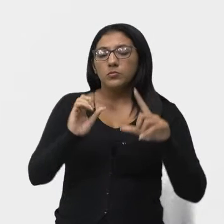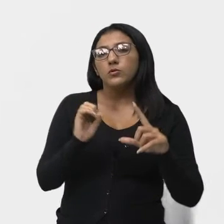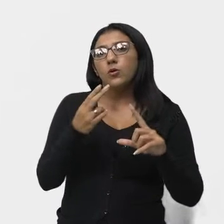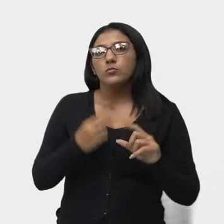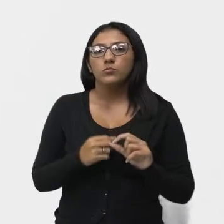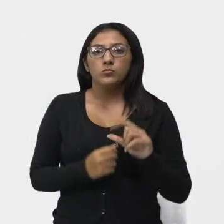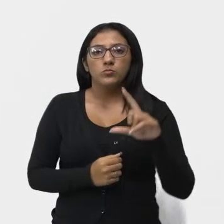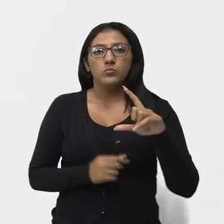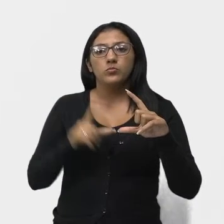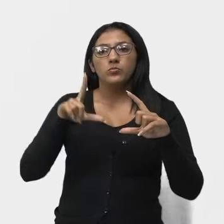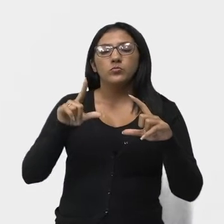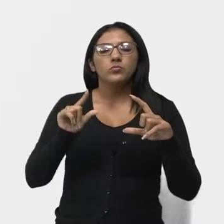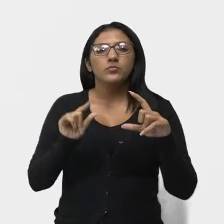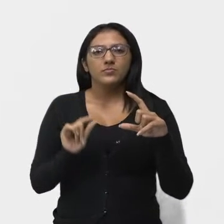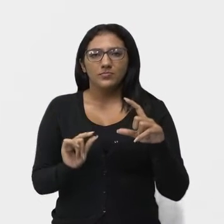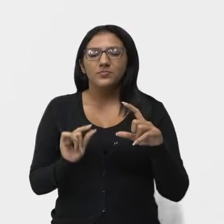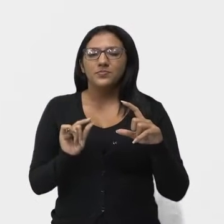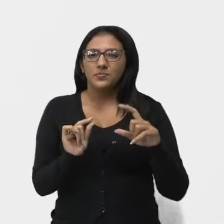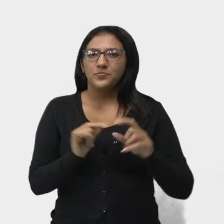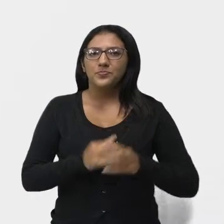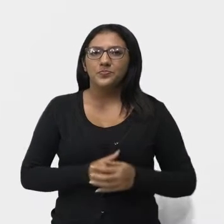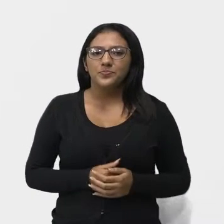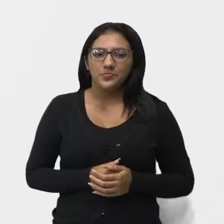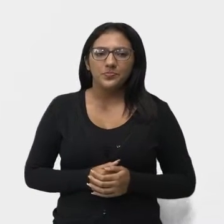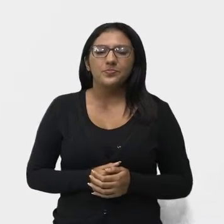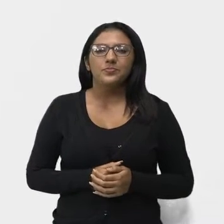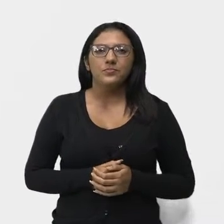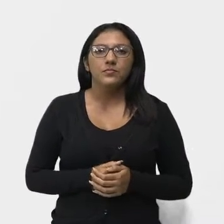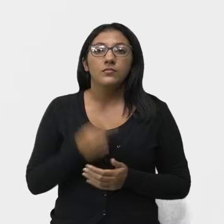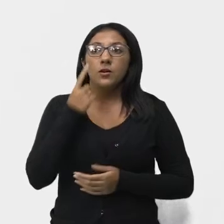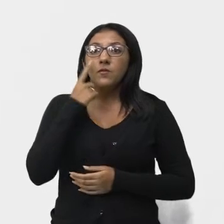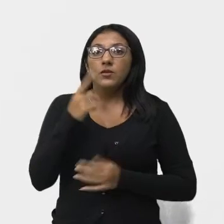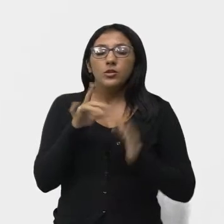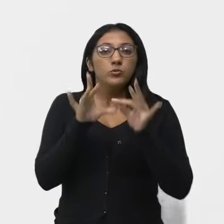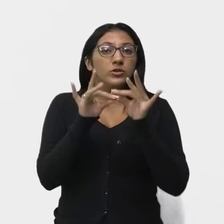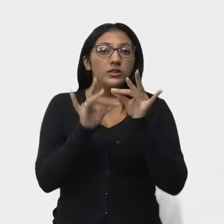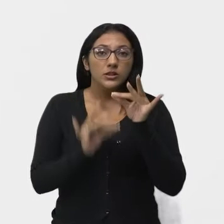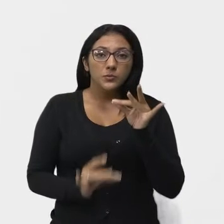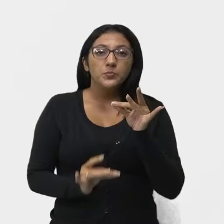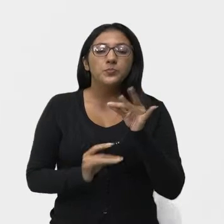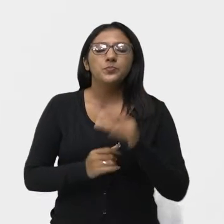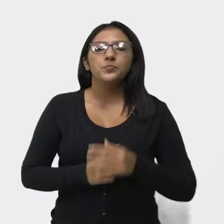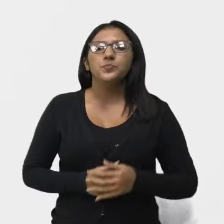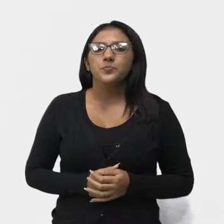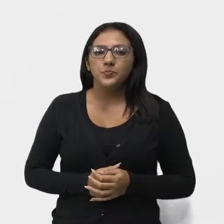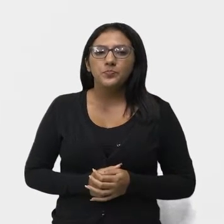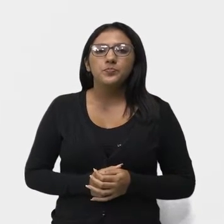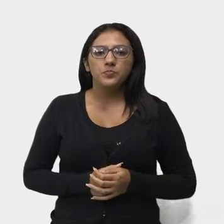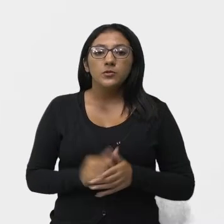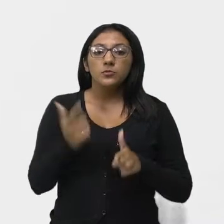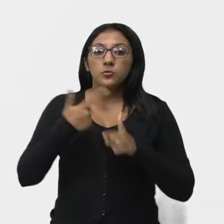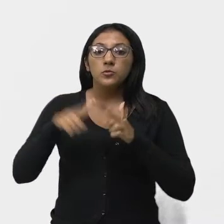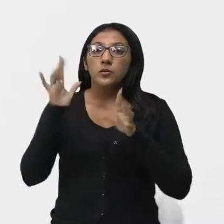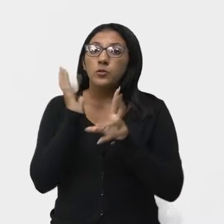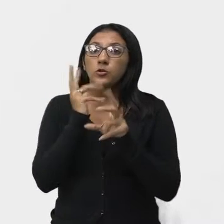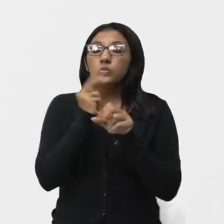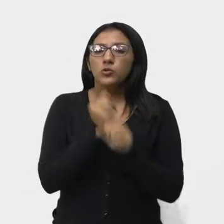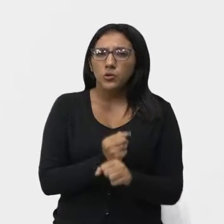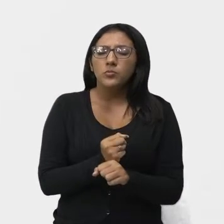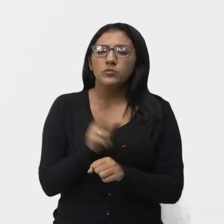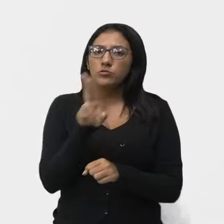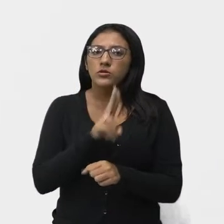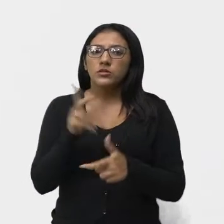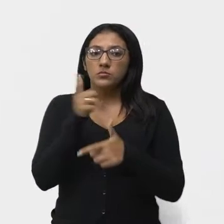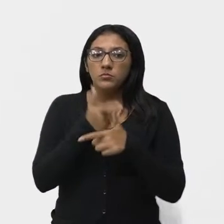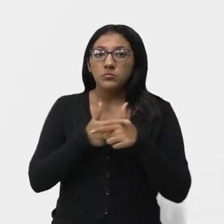grandezas inversamente proporcionais. Acompanhe comigo também o detalhamento. Problemas utilizando